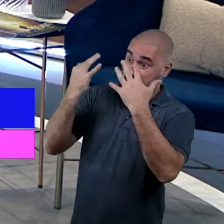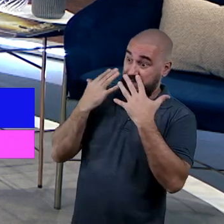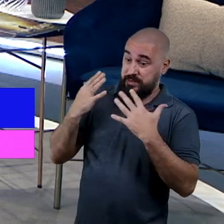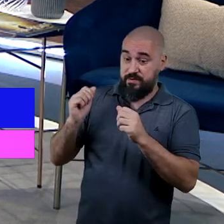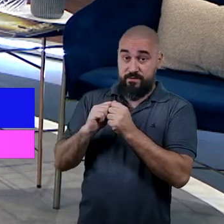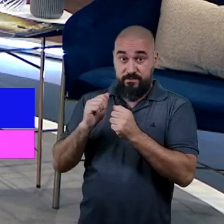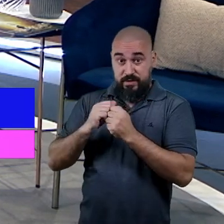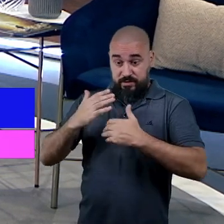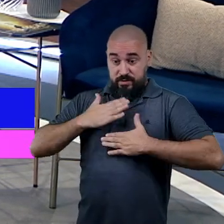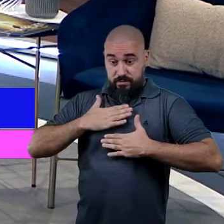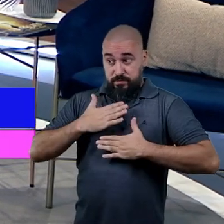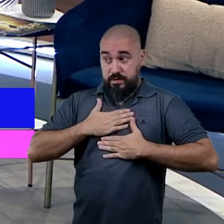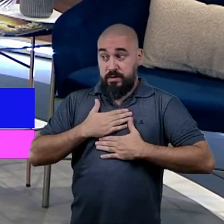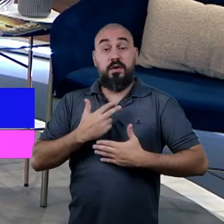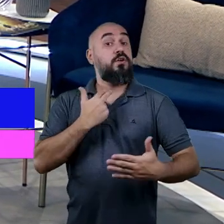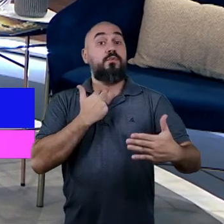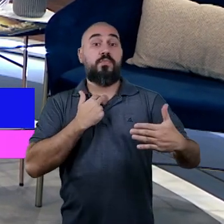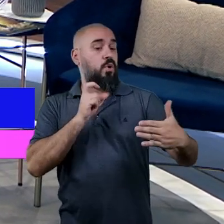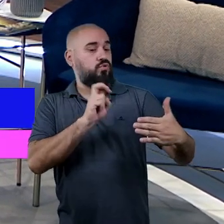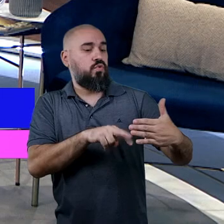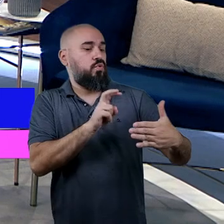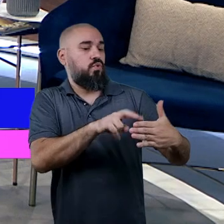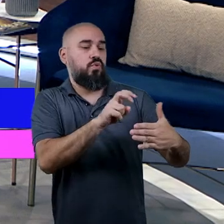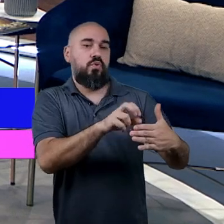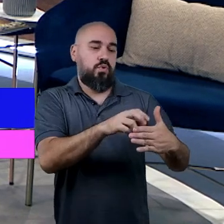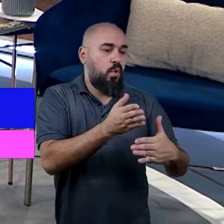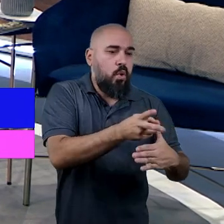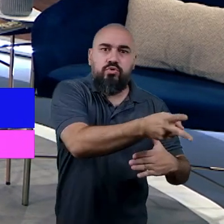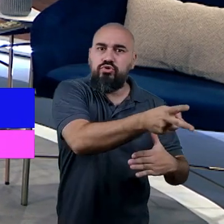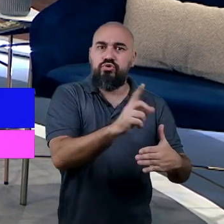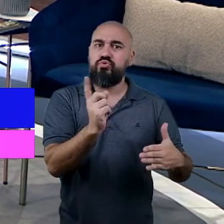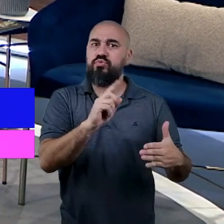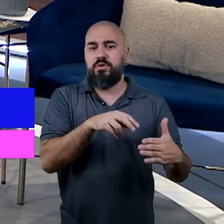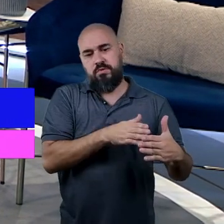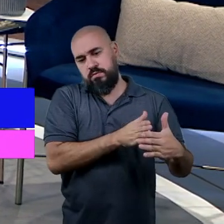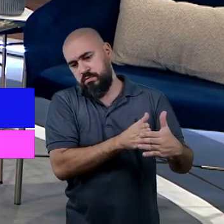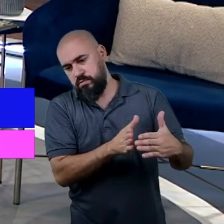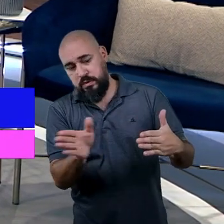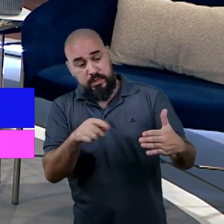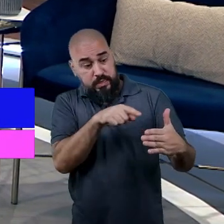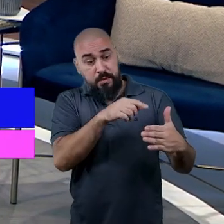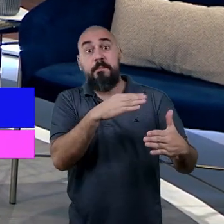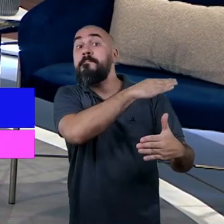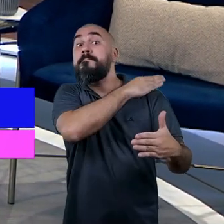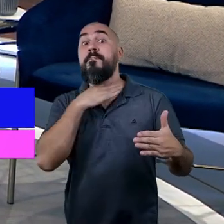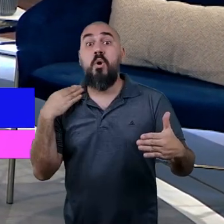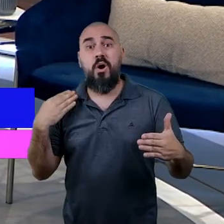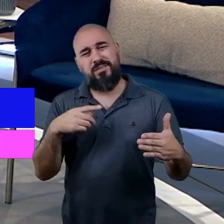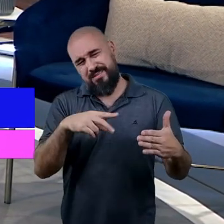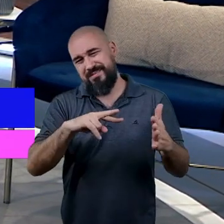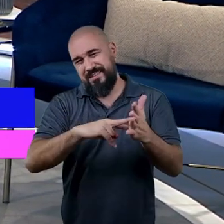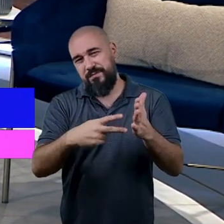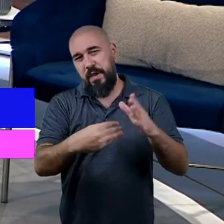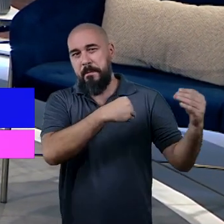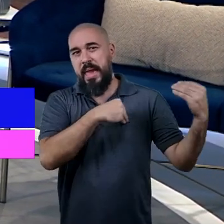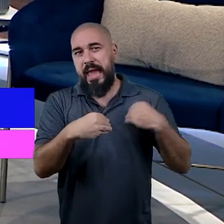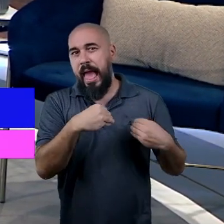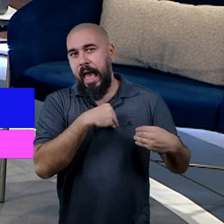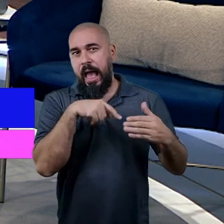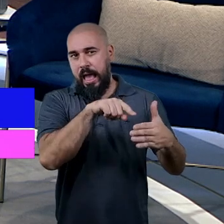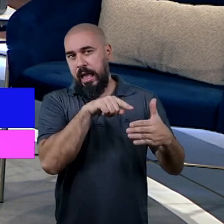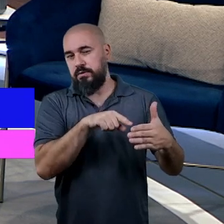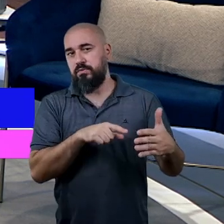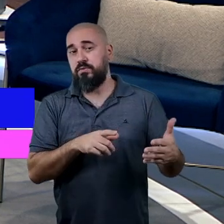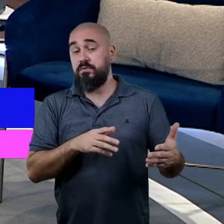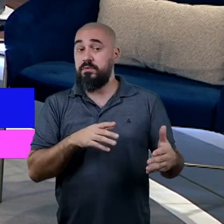mim, eu não posso continuar caminhando rumo ao precipício, porque lá é morte, porque lá é destruição. Então, Deus, quando